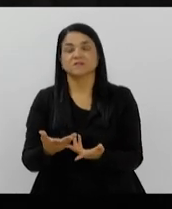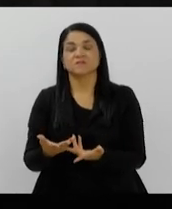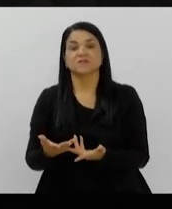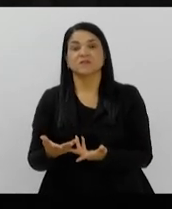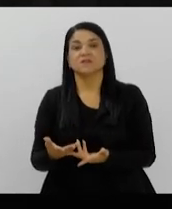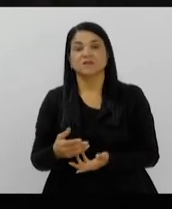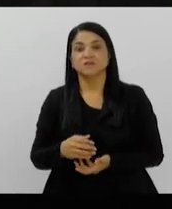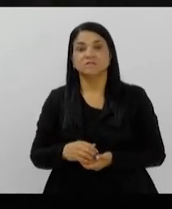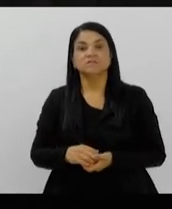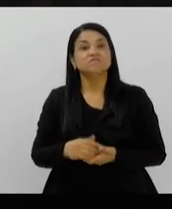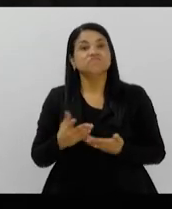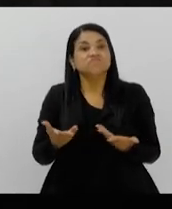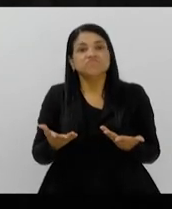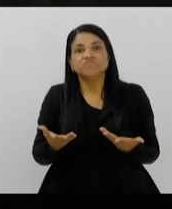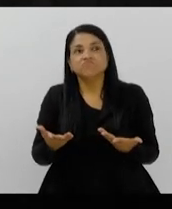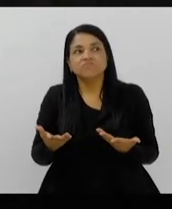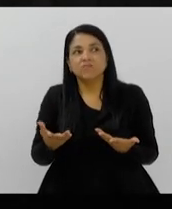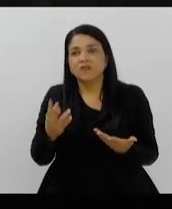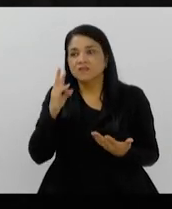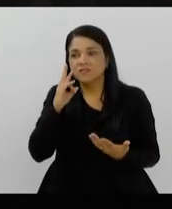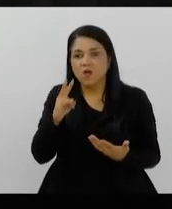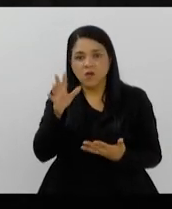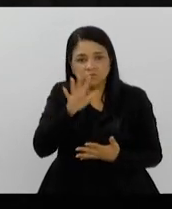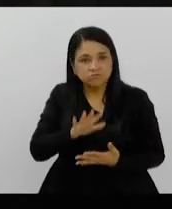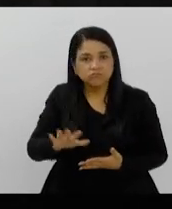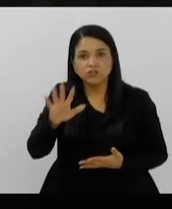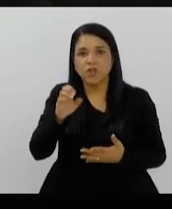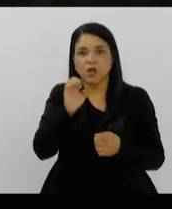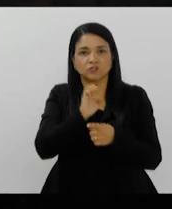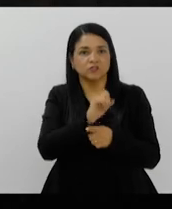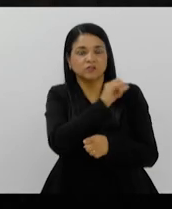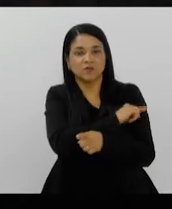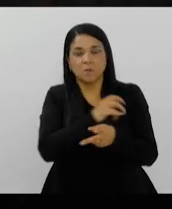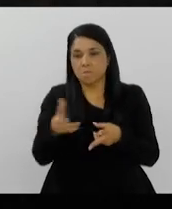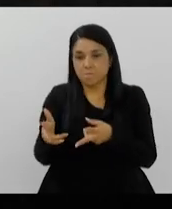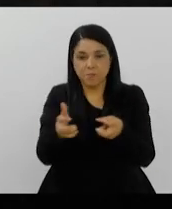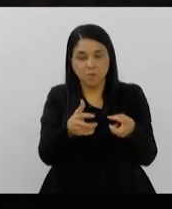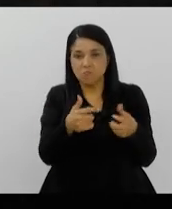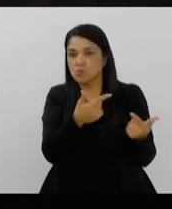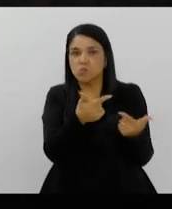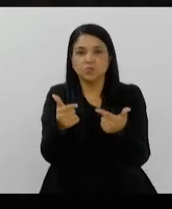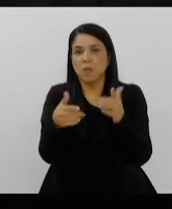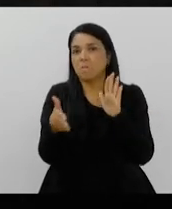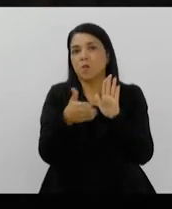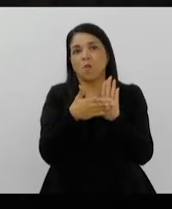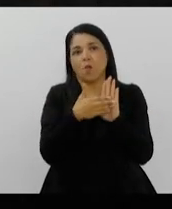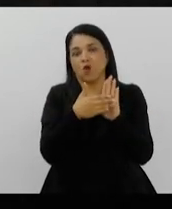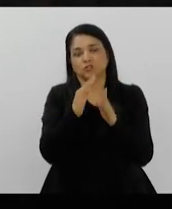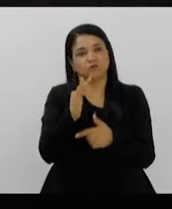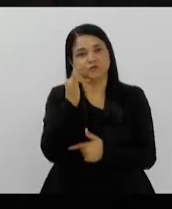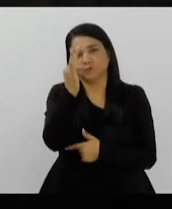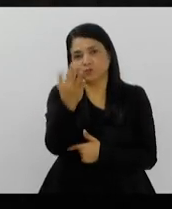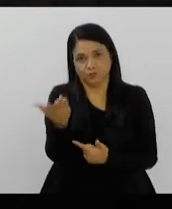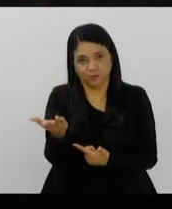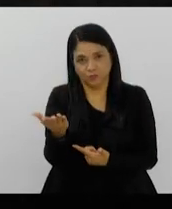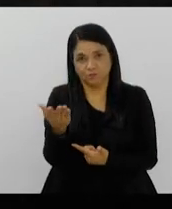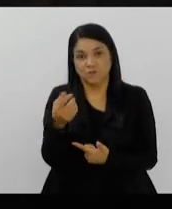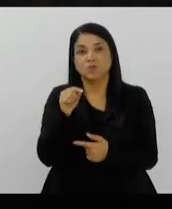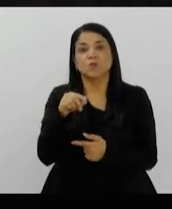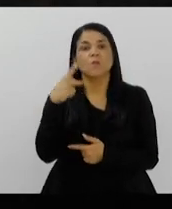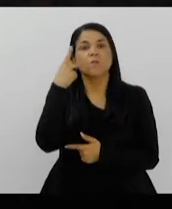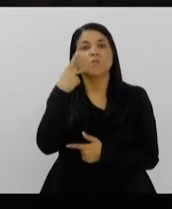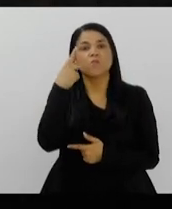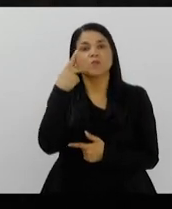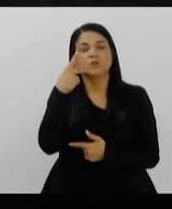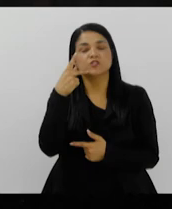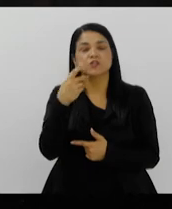desmatamento. E aí você olha para todo o estado do Rio de Janeiro, você percebe que não tem propósito, não tem futuro. Qual é a grande política